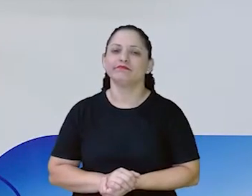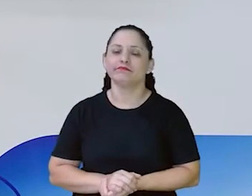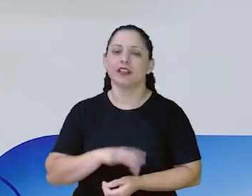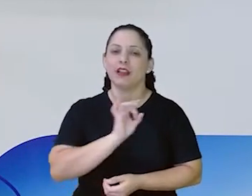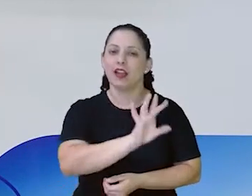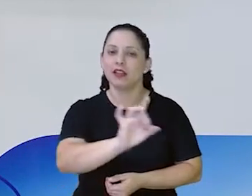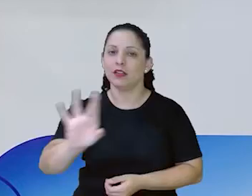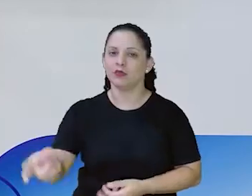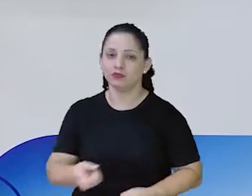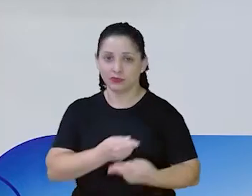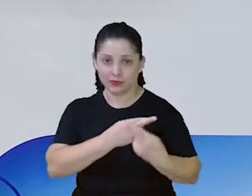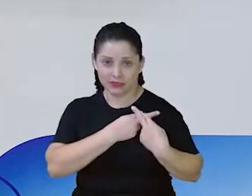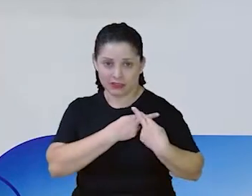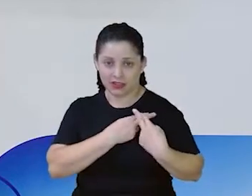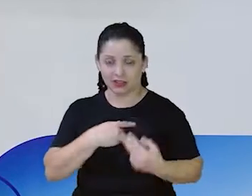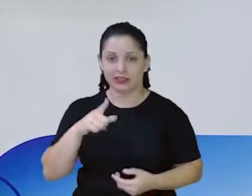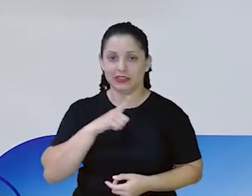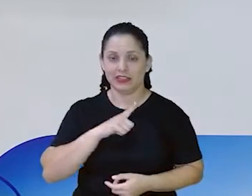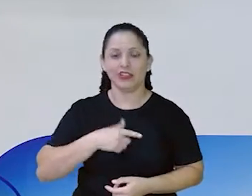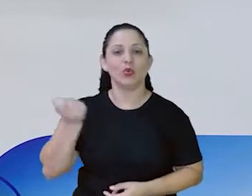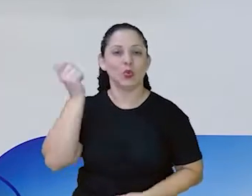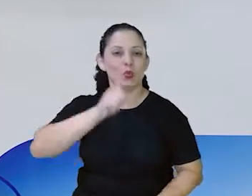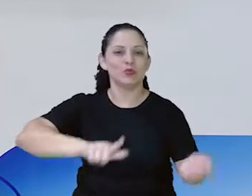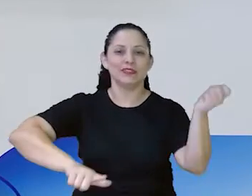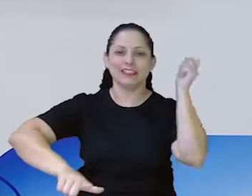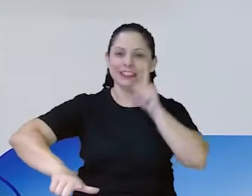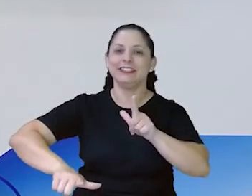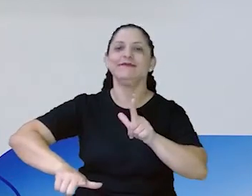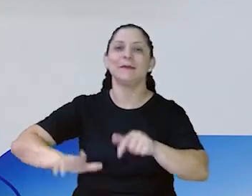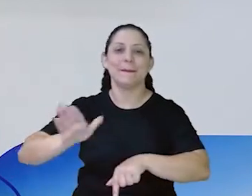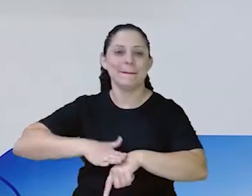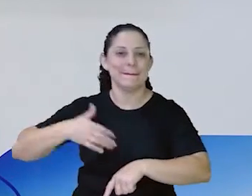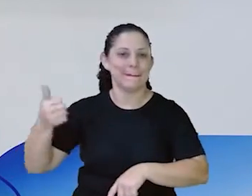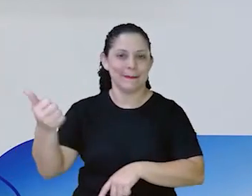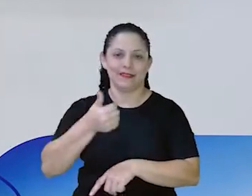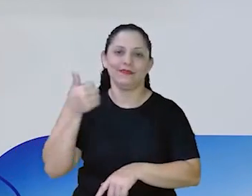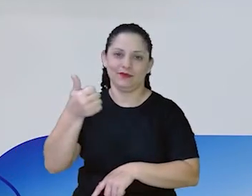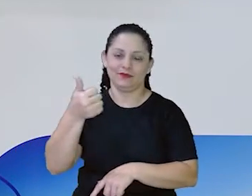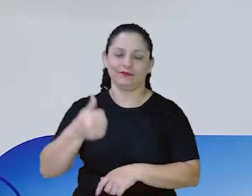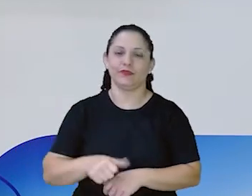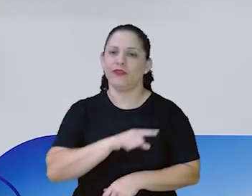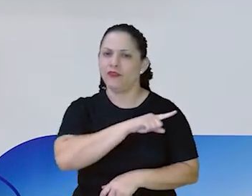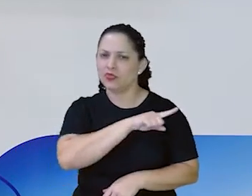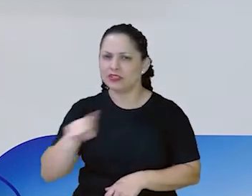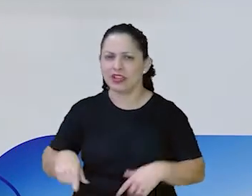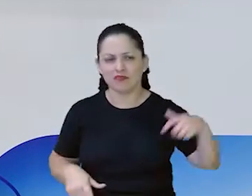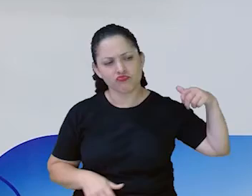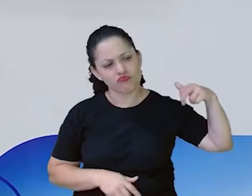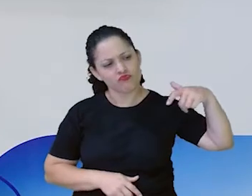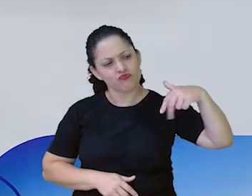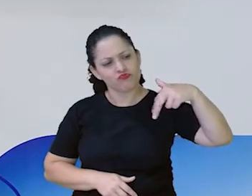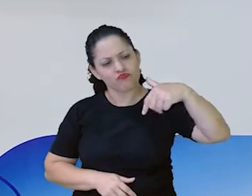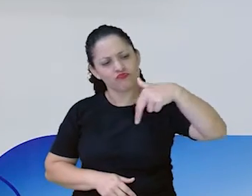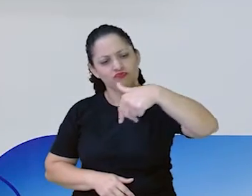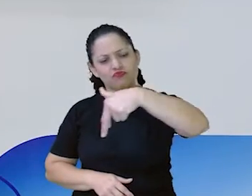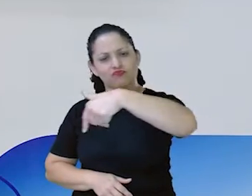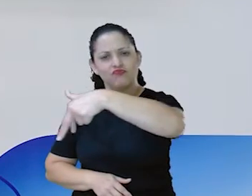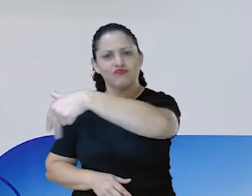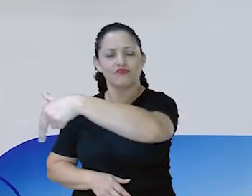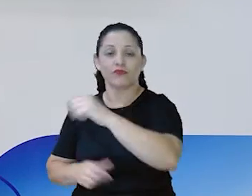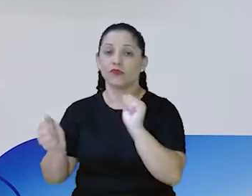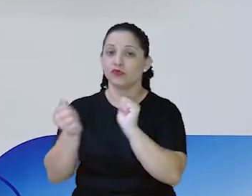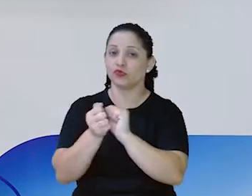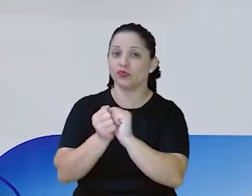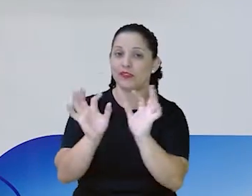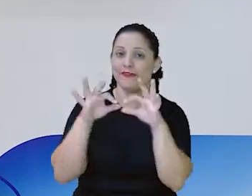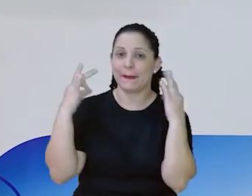sua parte, a gente consegue ter aí um resultado bem legal. Então, quando você sair, quando você estiver ali com seus